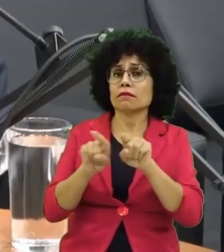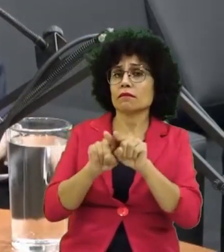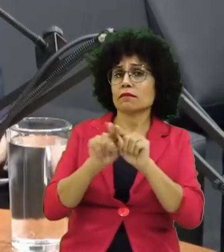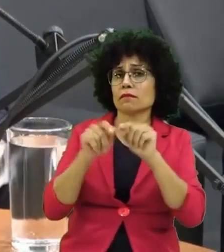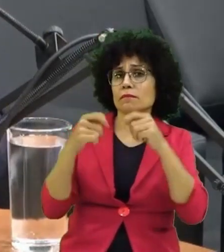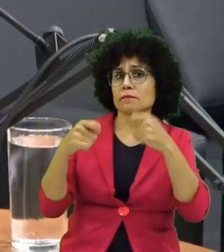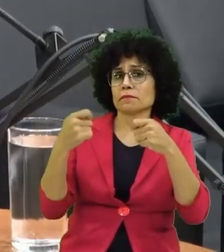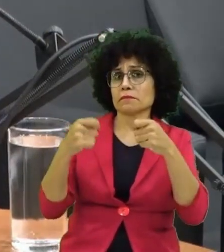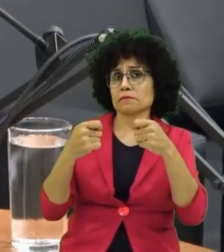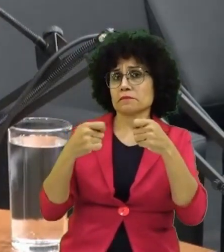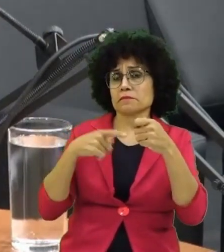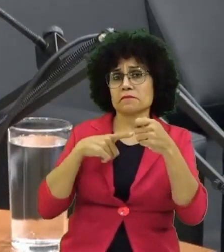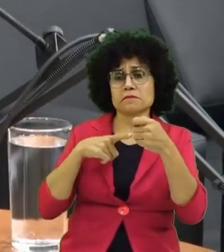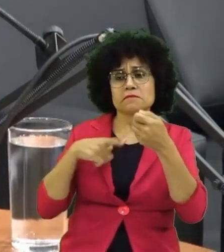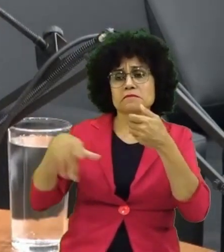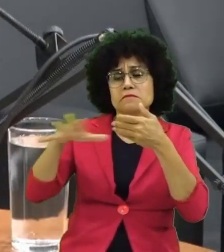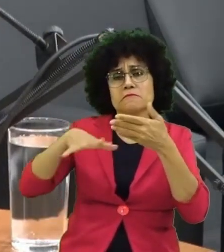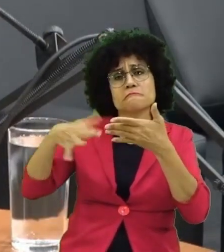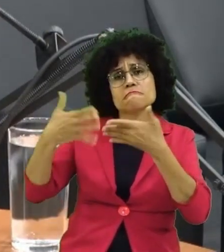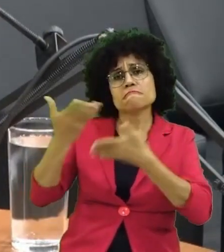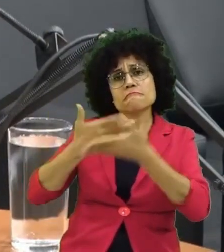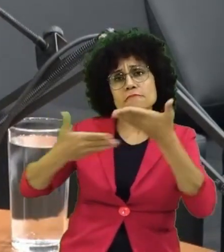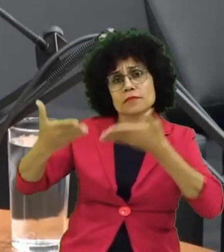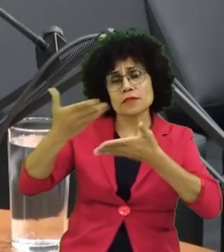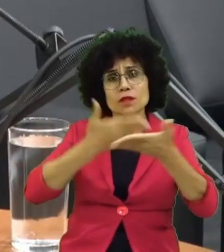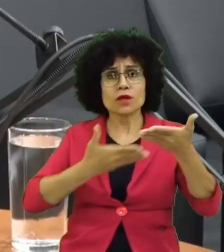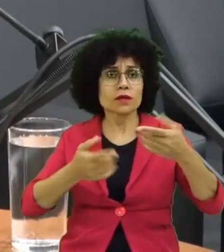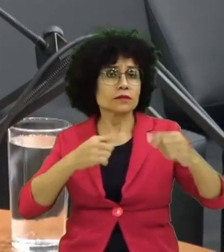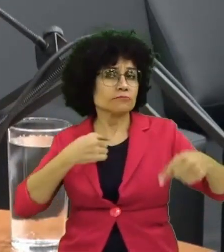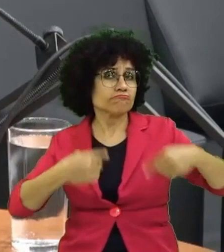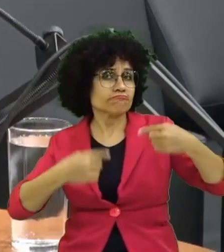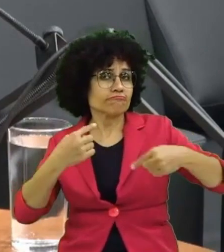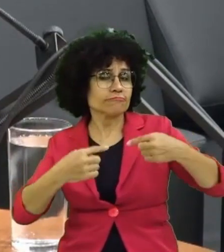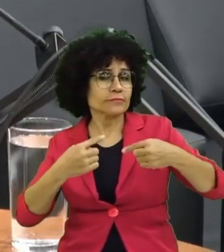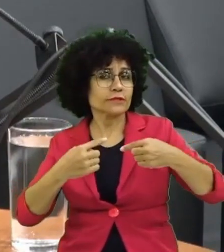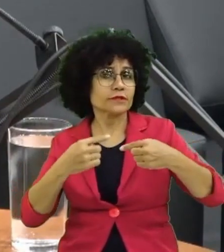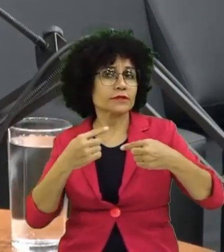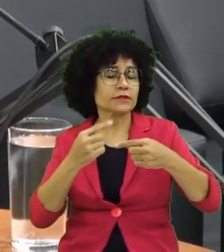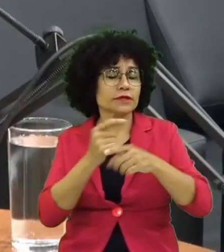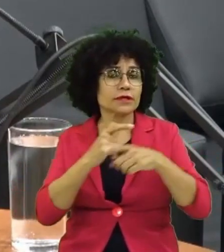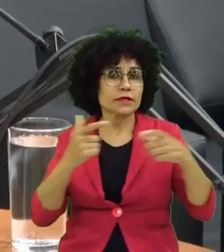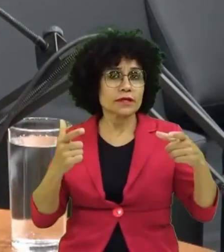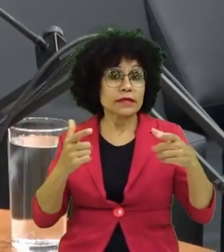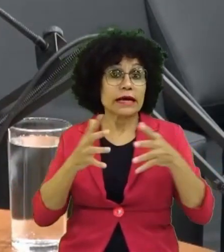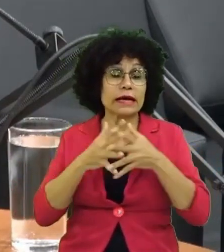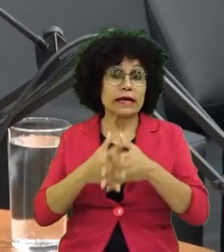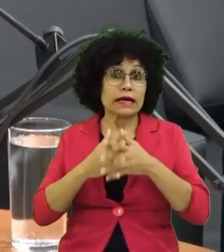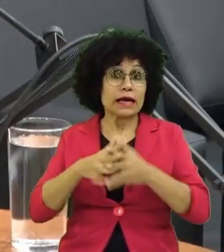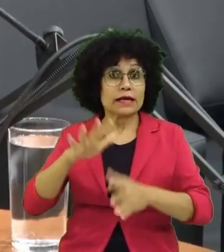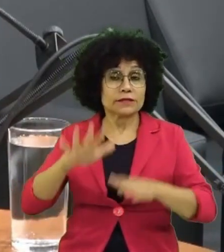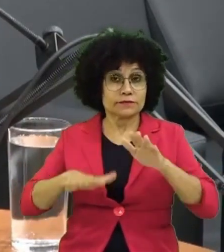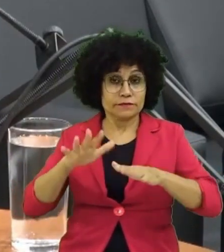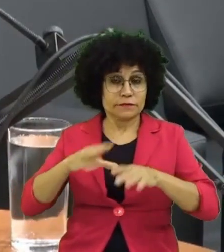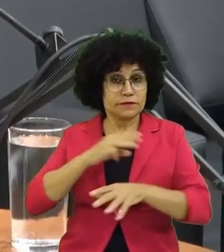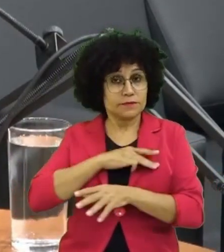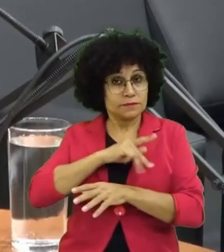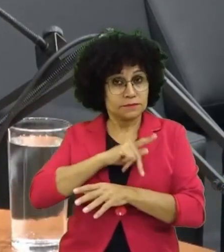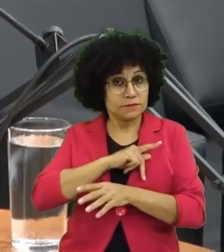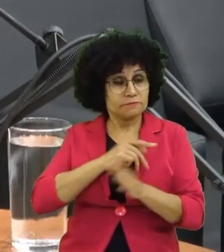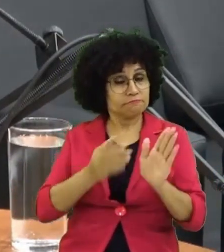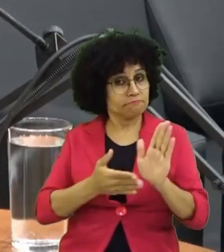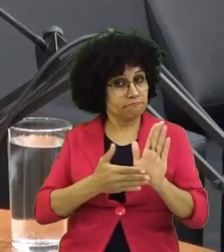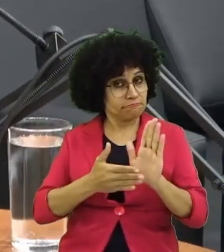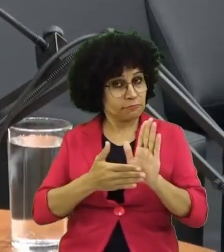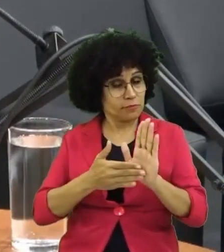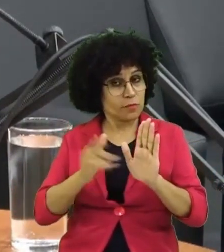Então, esse ambiente que envolve essa discussão ampla e complexa é que o Ministério Público se propõe